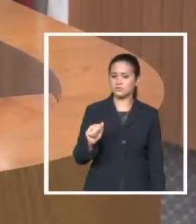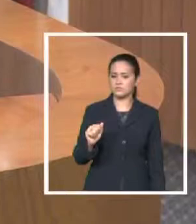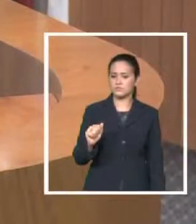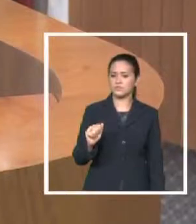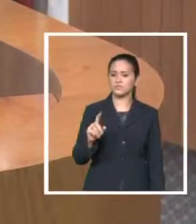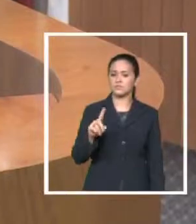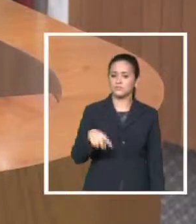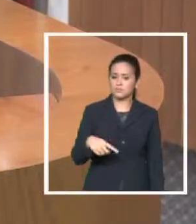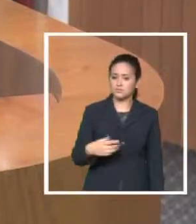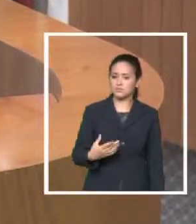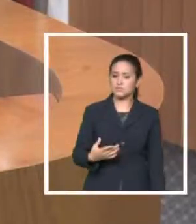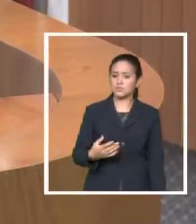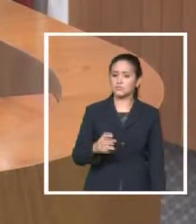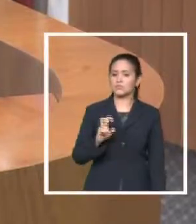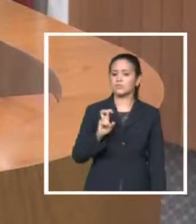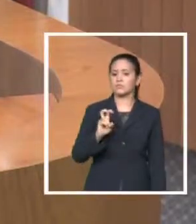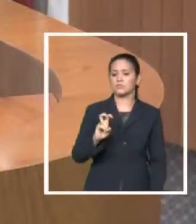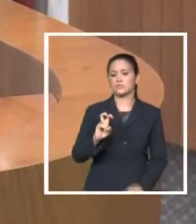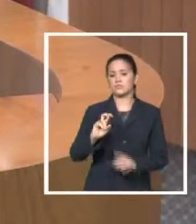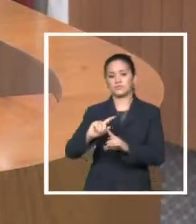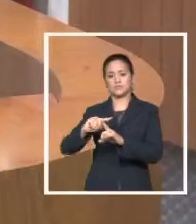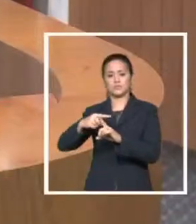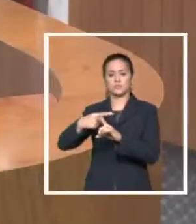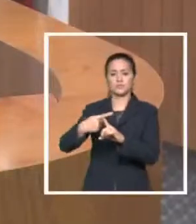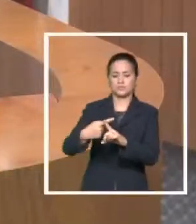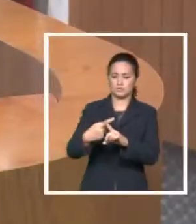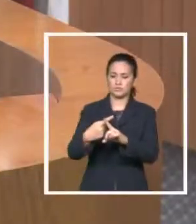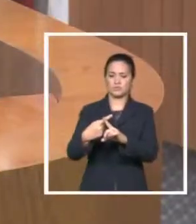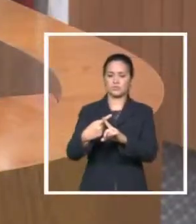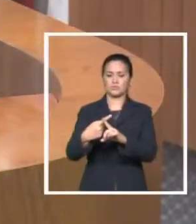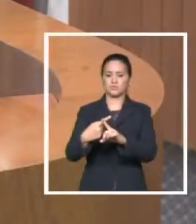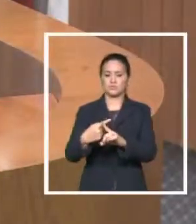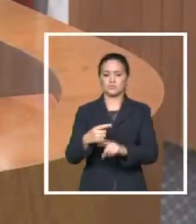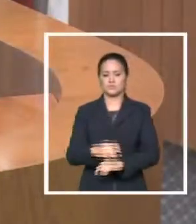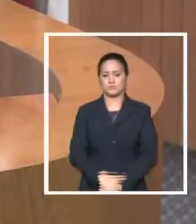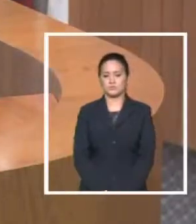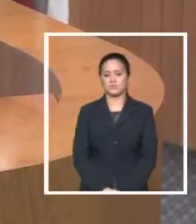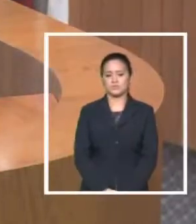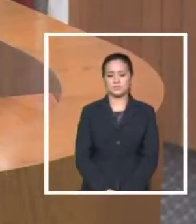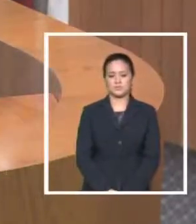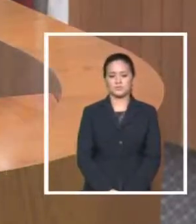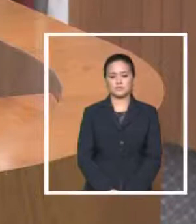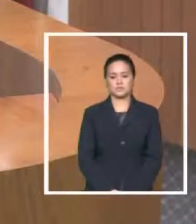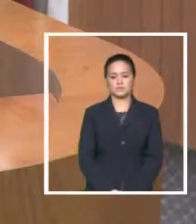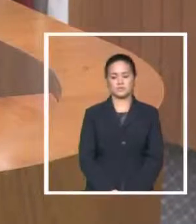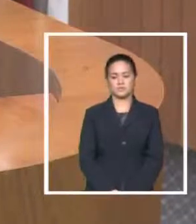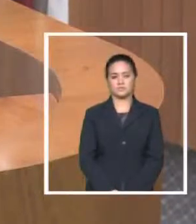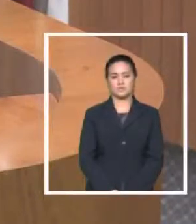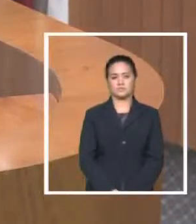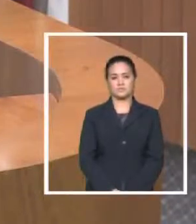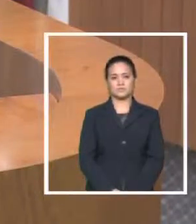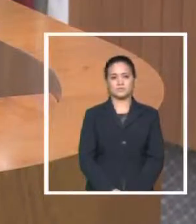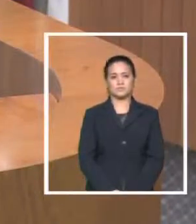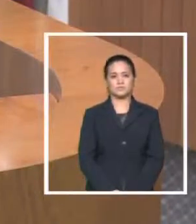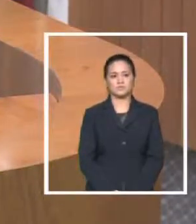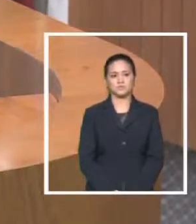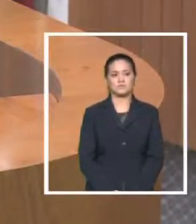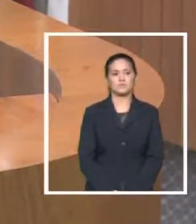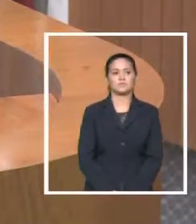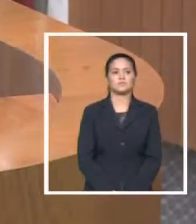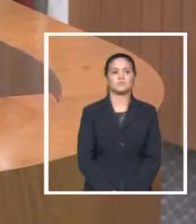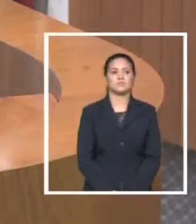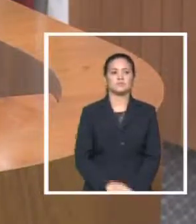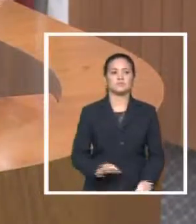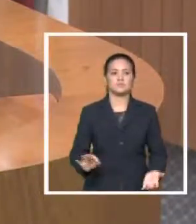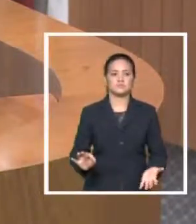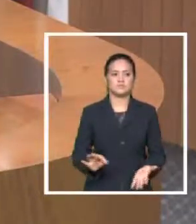é 5 vezes. Pois o termo de cooperação que Timon fez